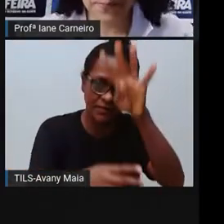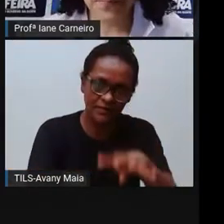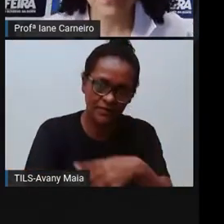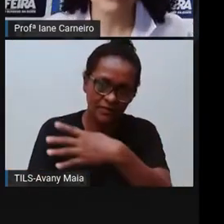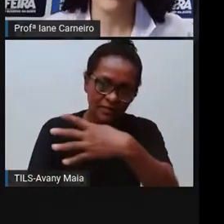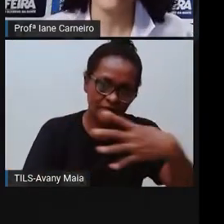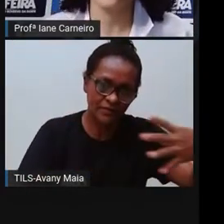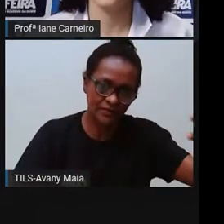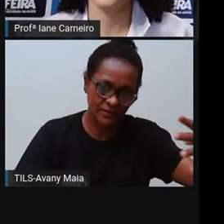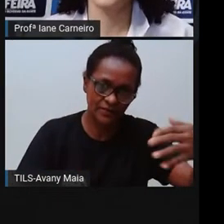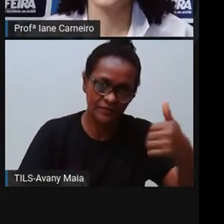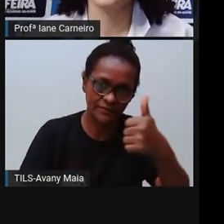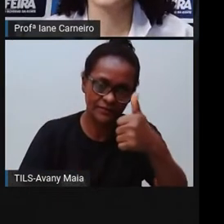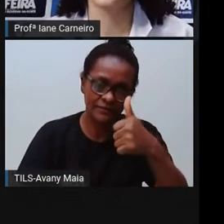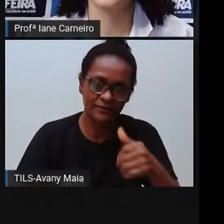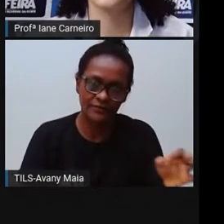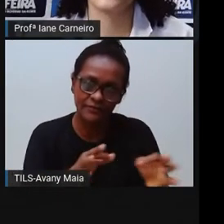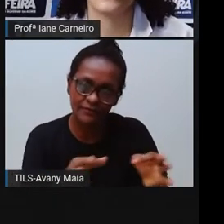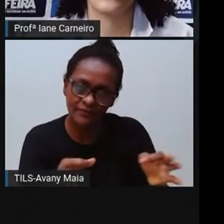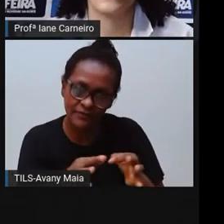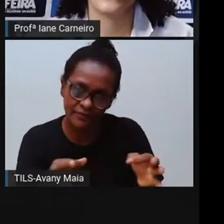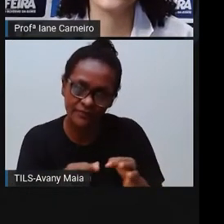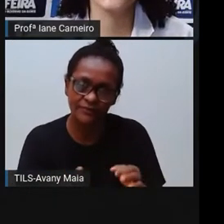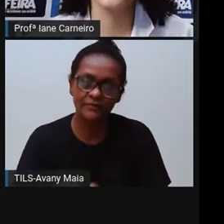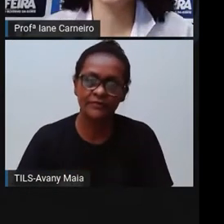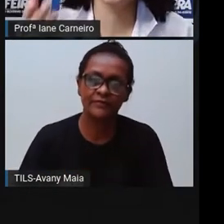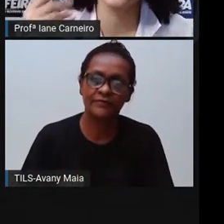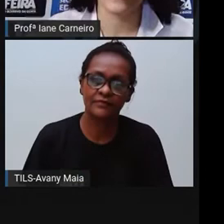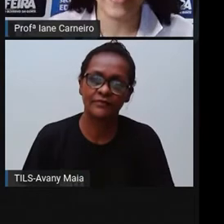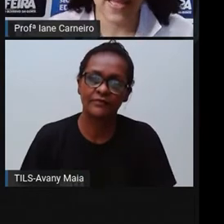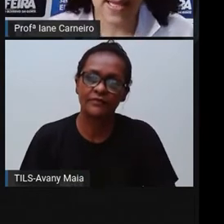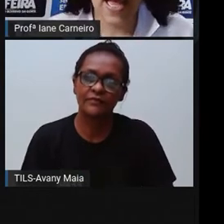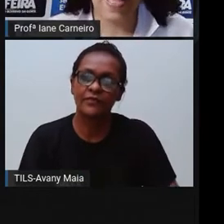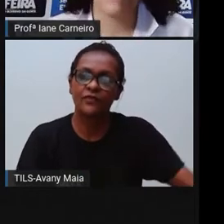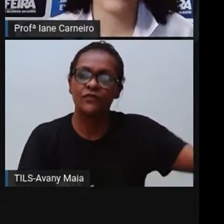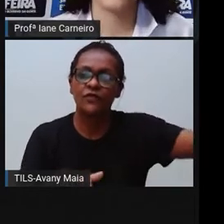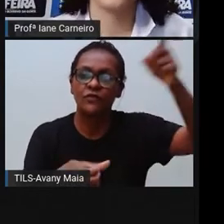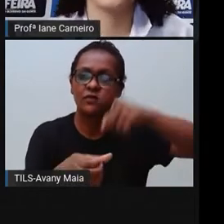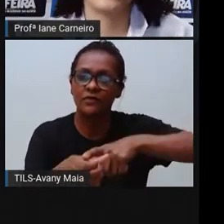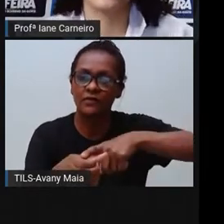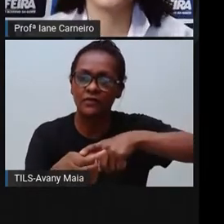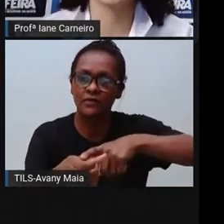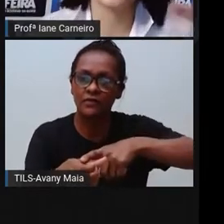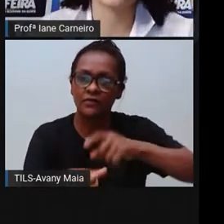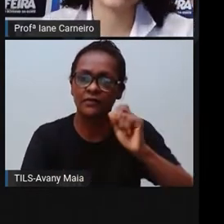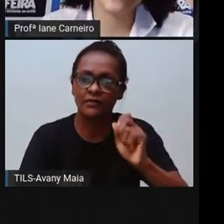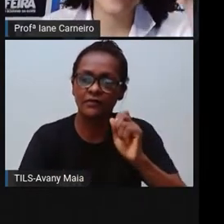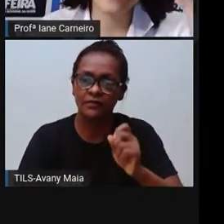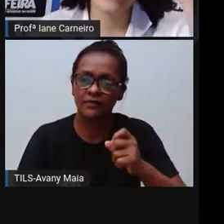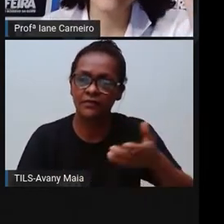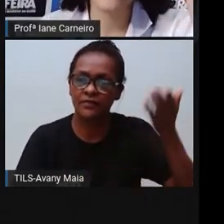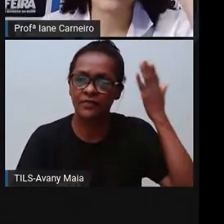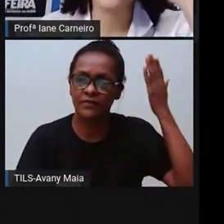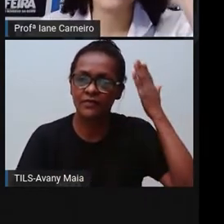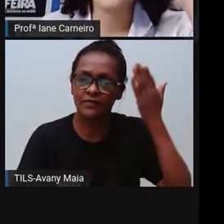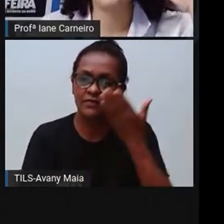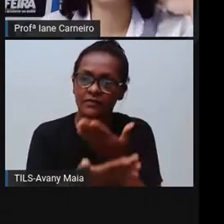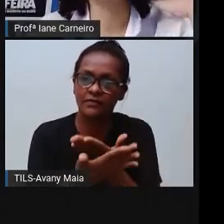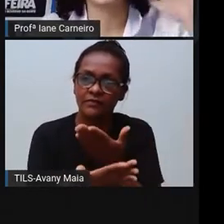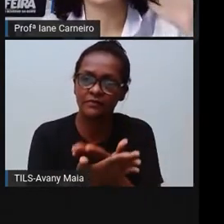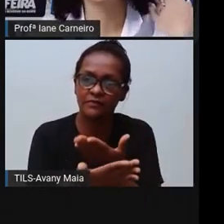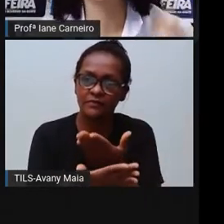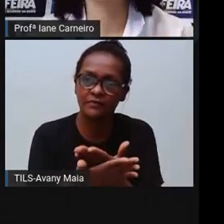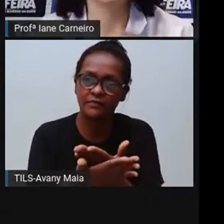joia? Então vamos lá. Retomando, né, nas aulas anteriores, quando a gente falou